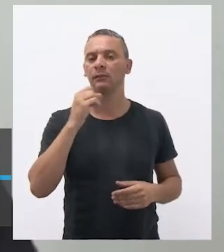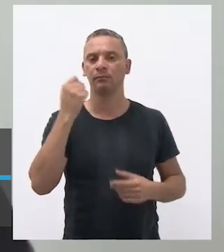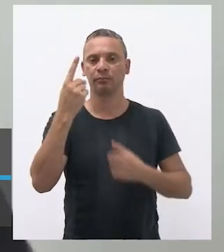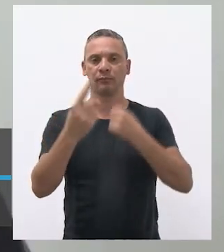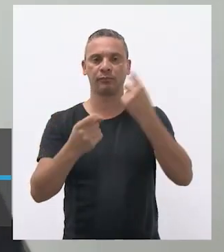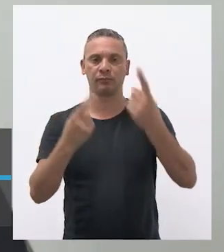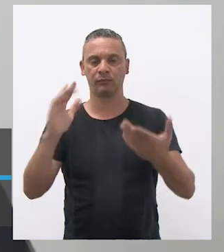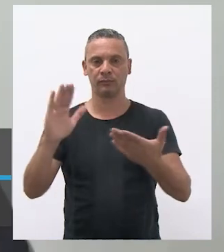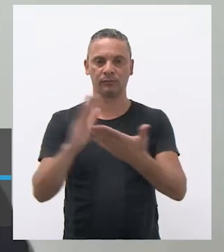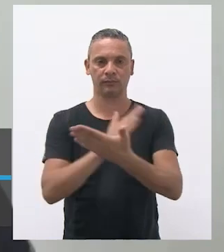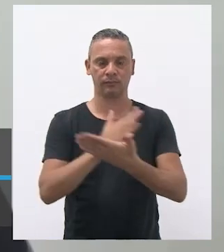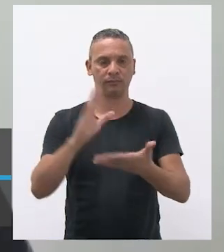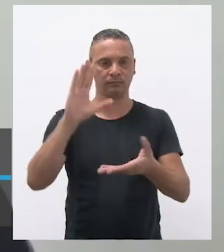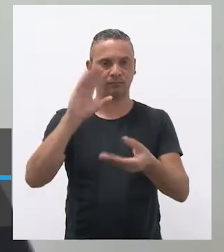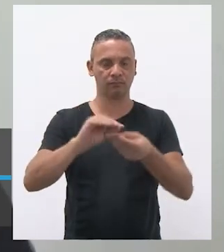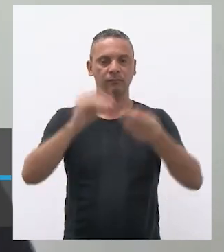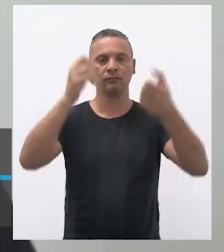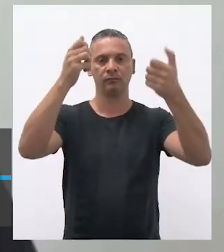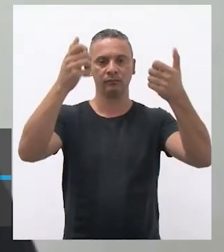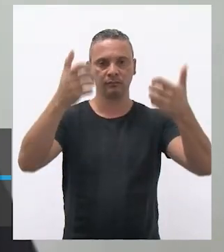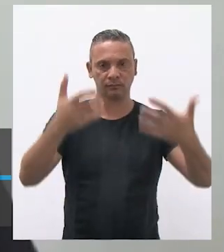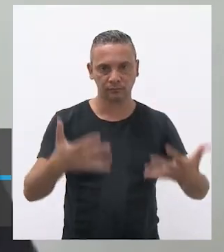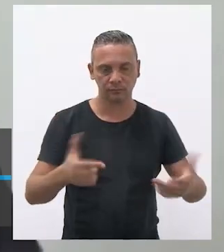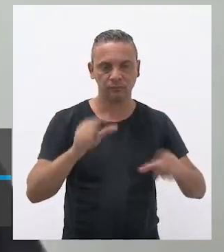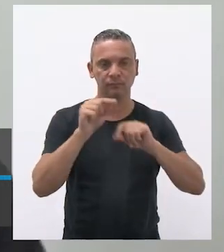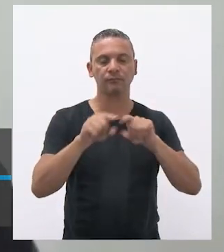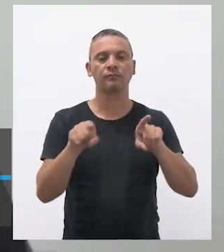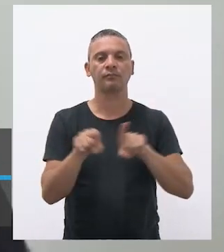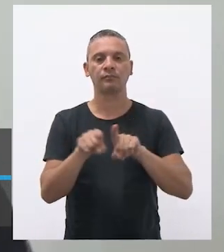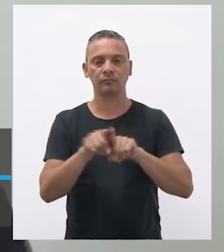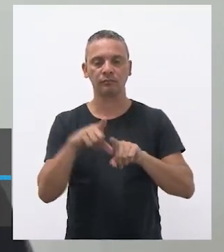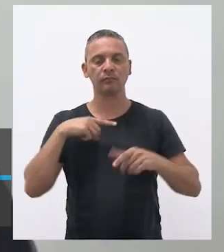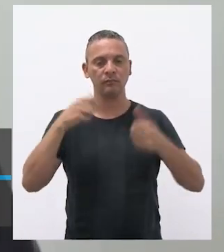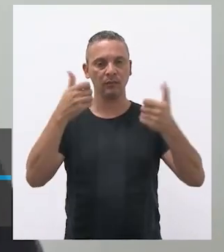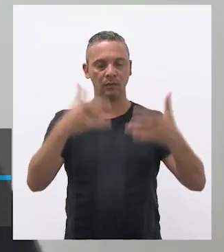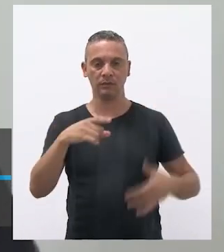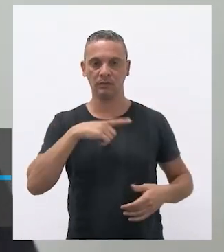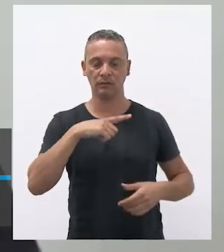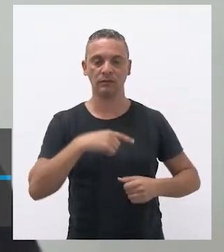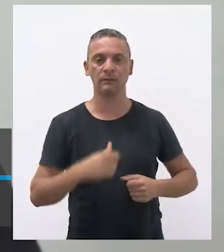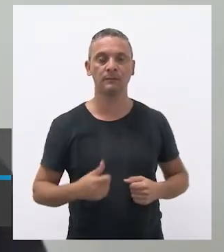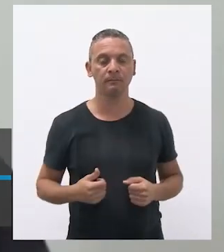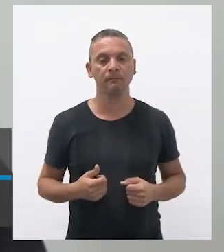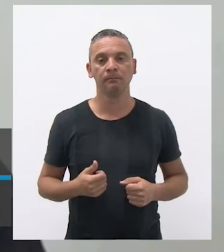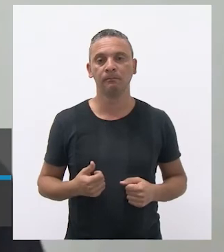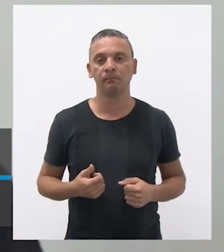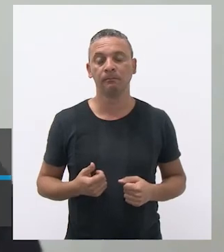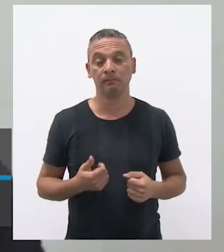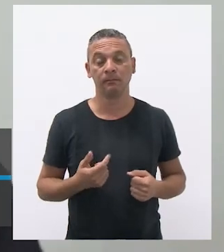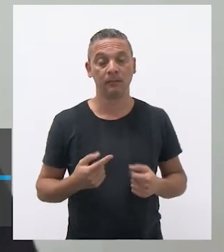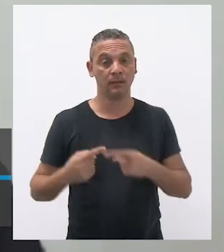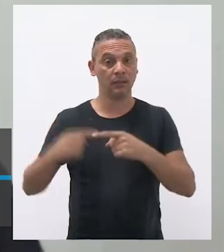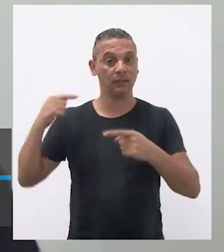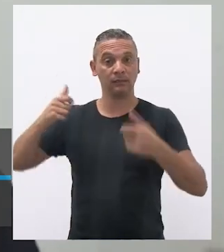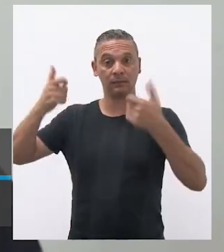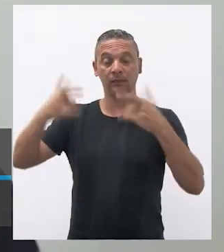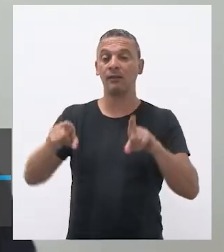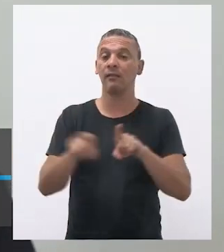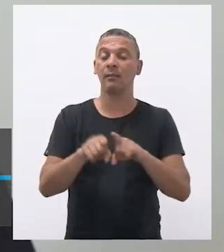comprometa a sua saúde psicológica. Portanto, a abrangência, né, daquelas condutas que podem